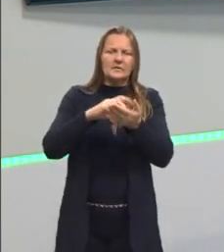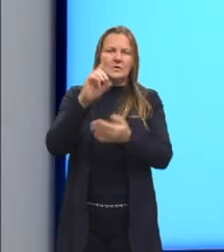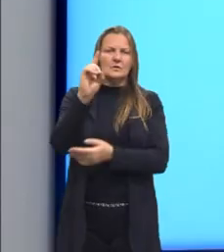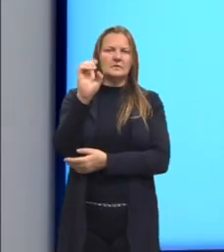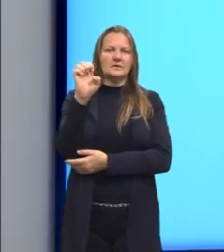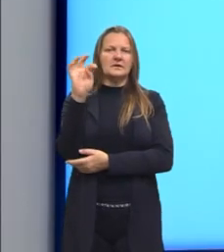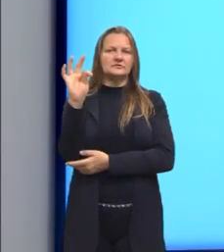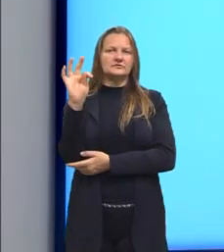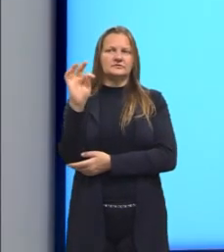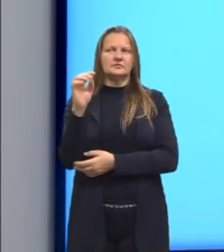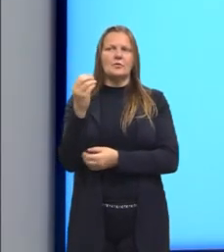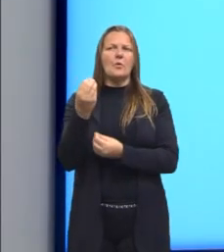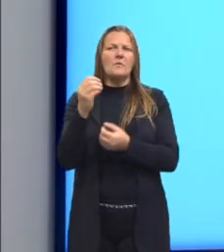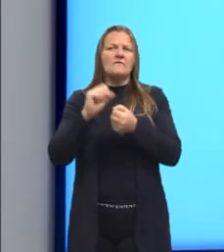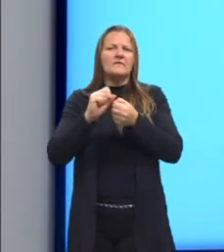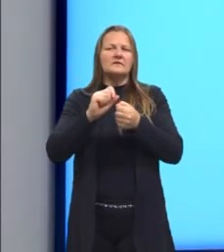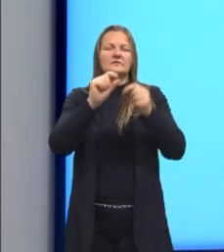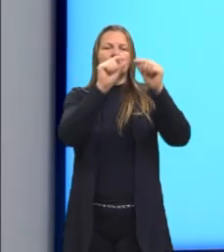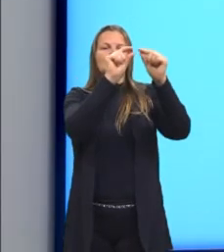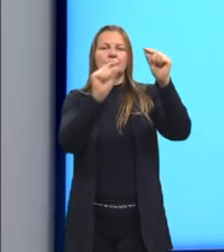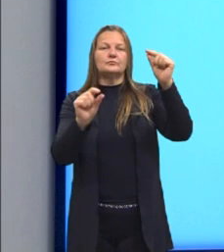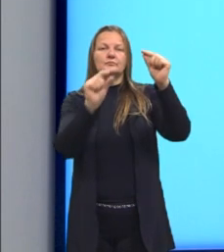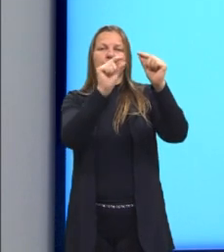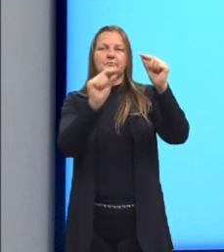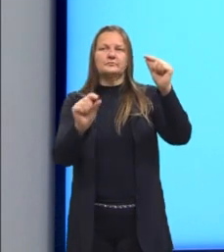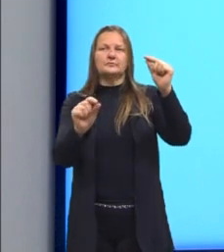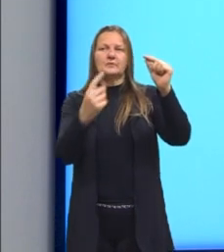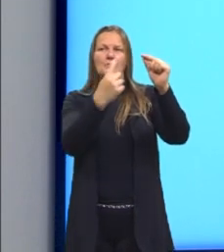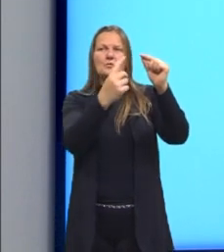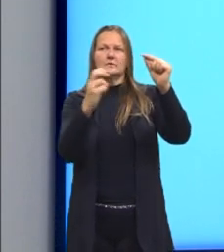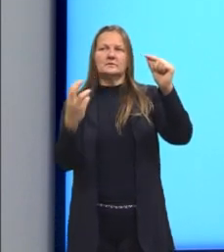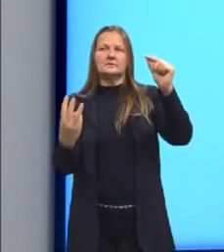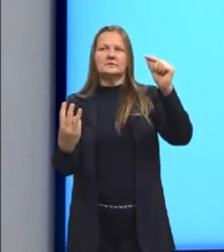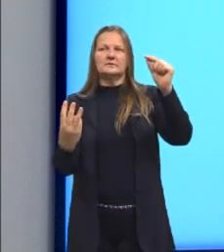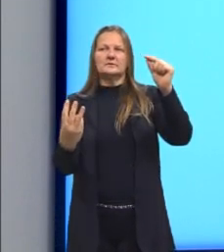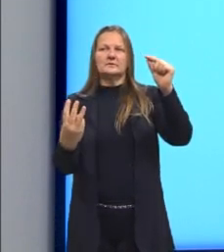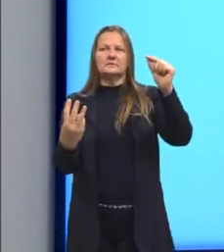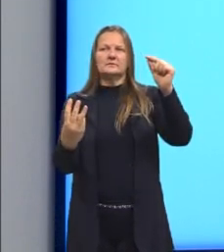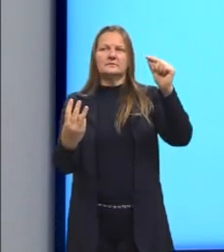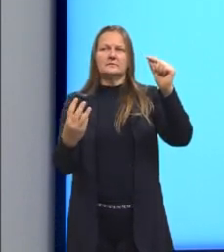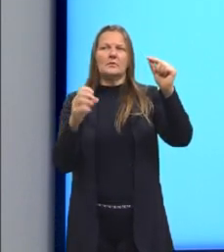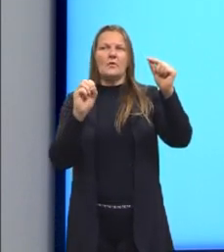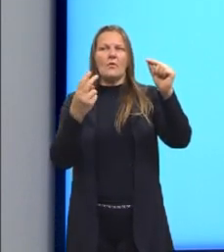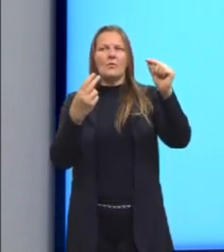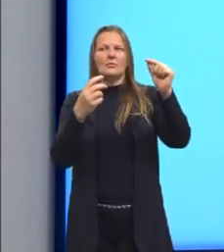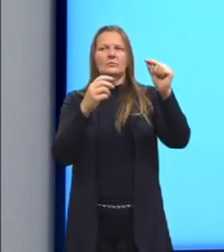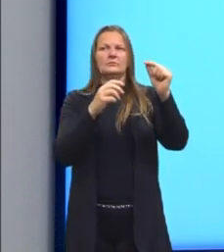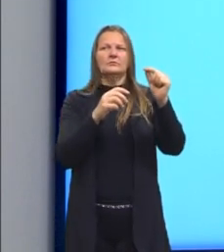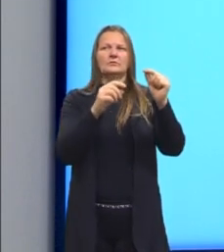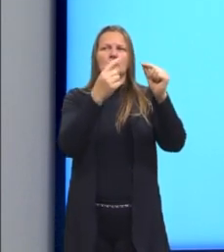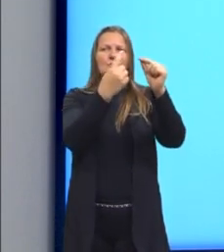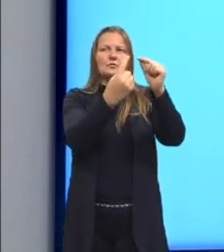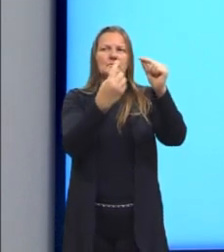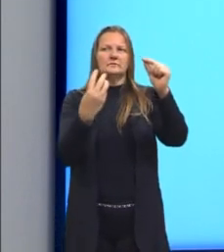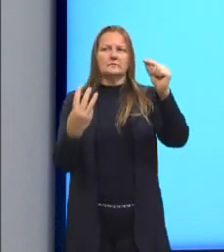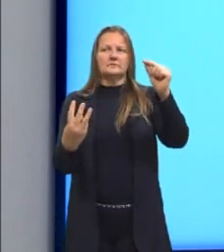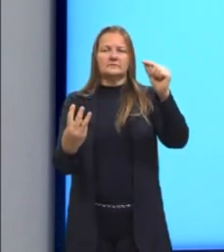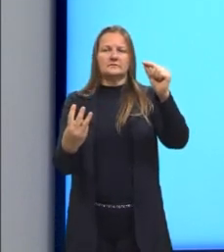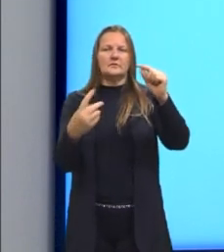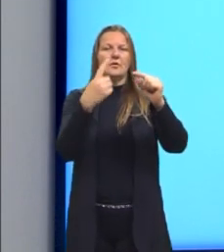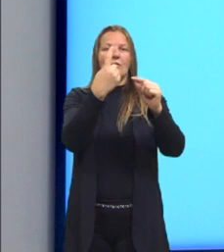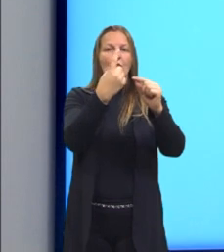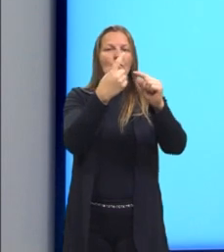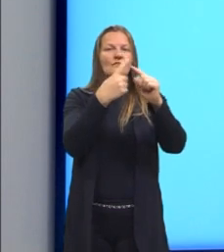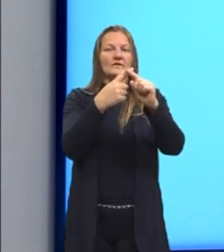vamos ver quem é diagonal principal quem é diagonal secundária e aí nós teremos um vezes